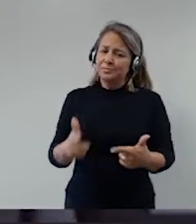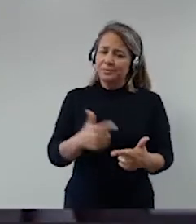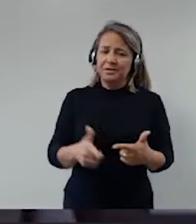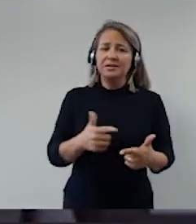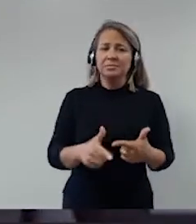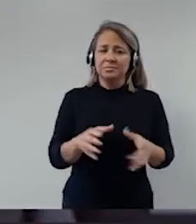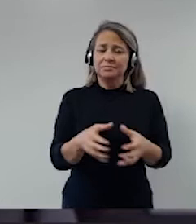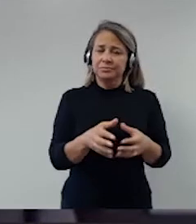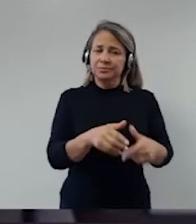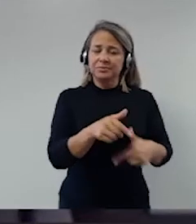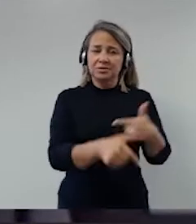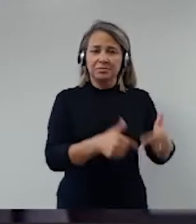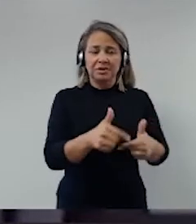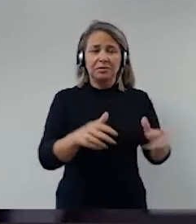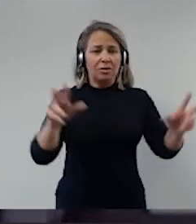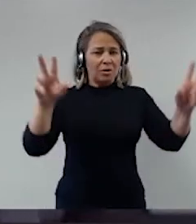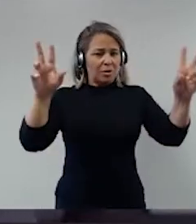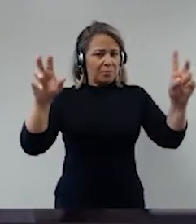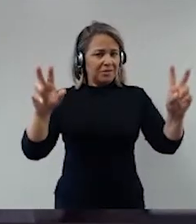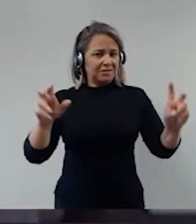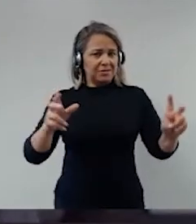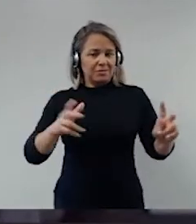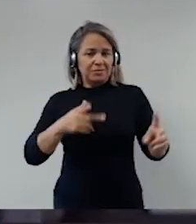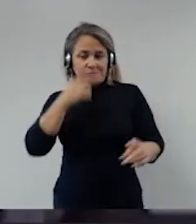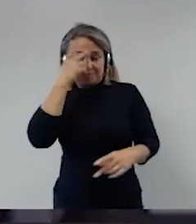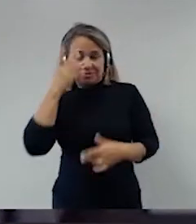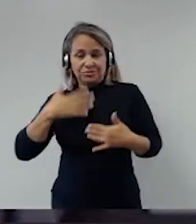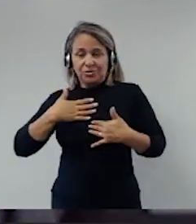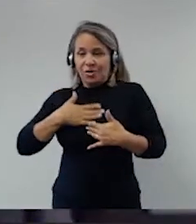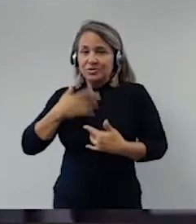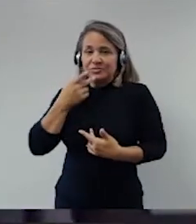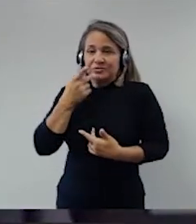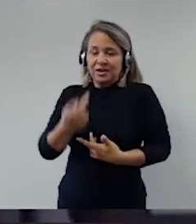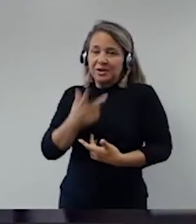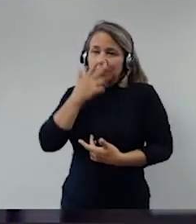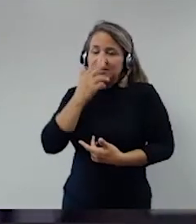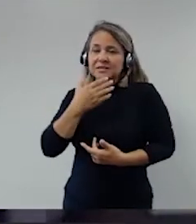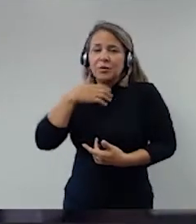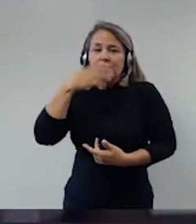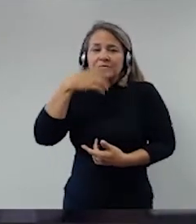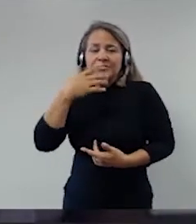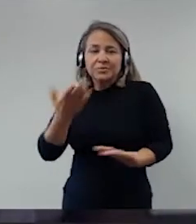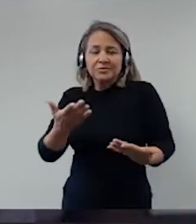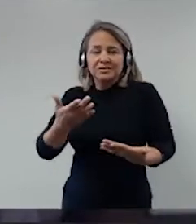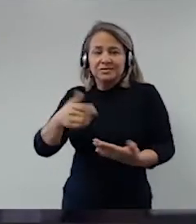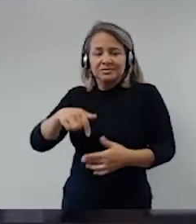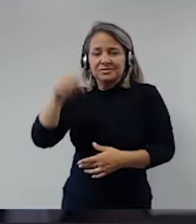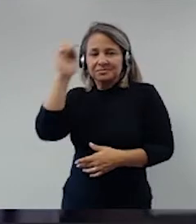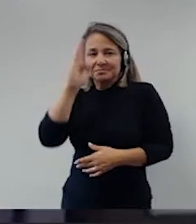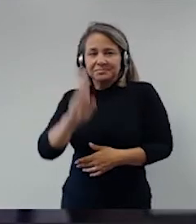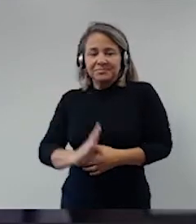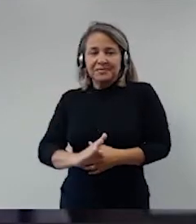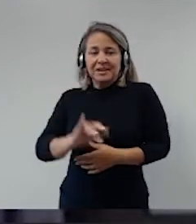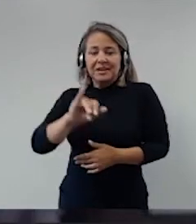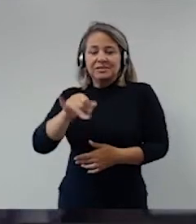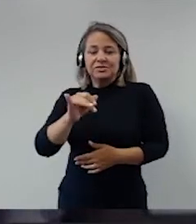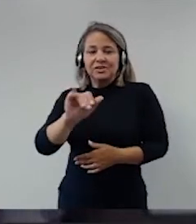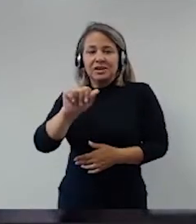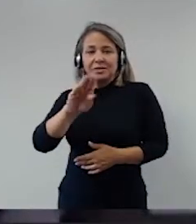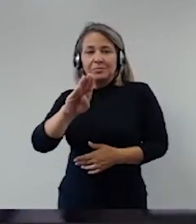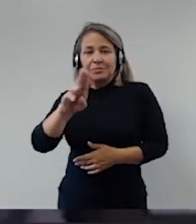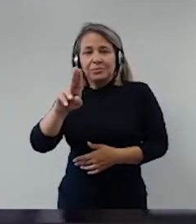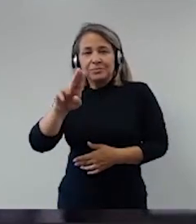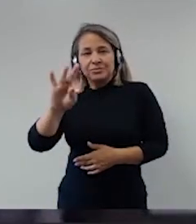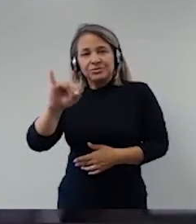não é uma questão, como muitos gostam de falar, de uma jabuticaba brasileira, né? A questão da proteção